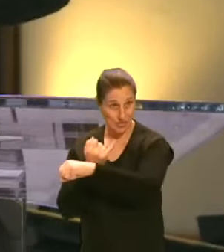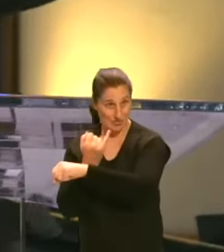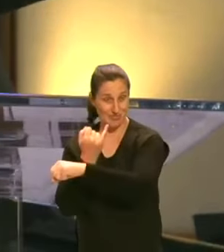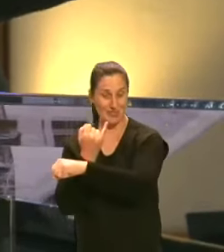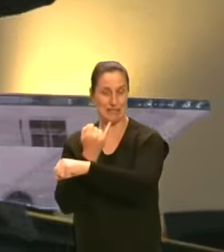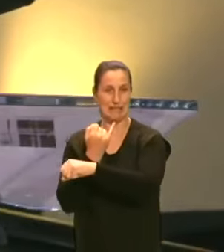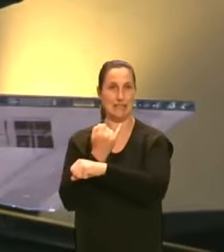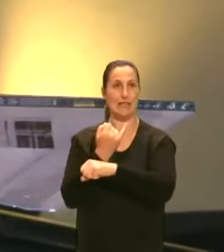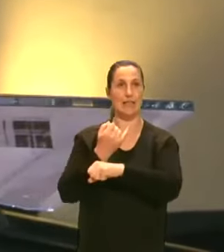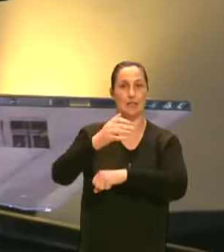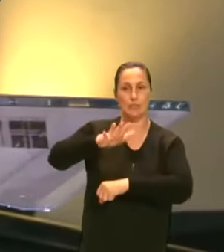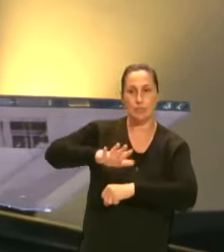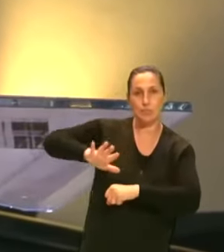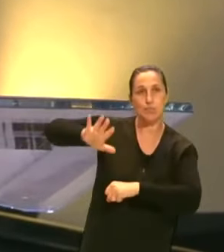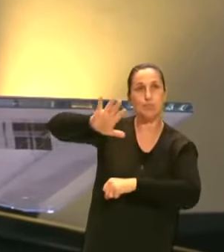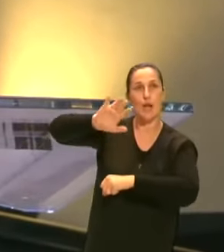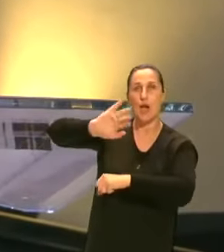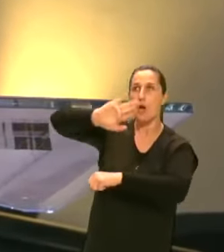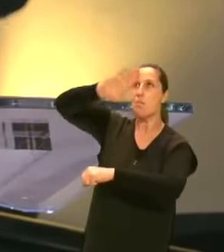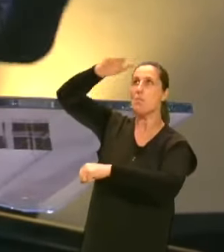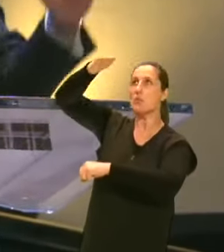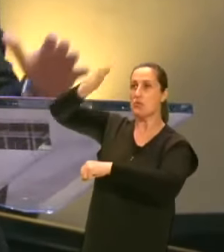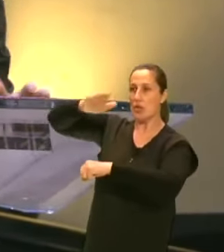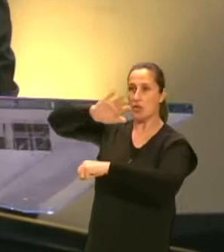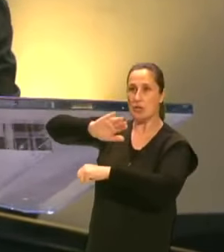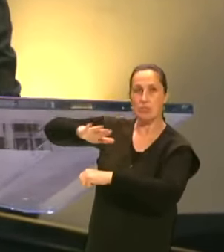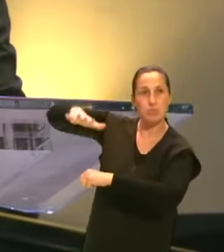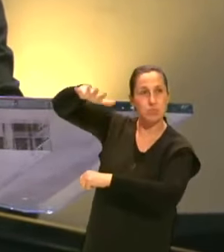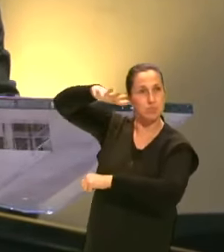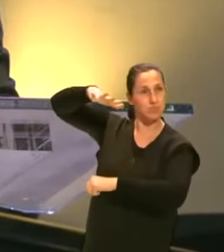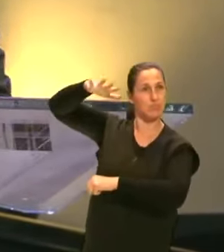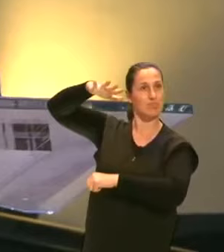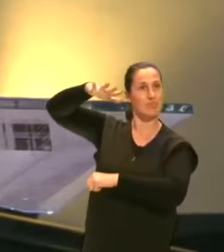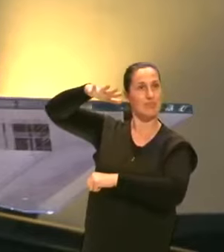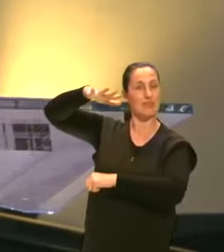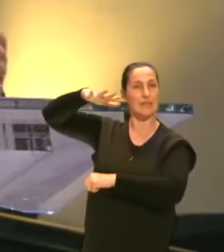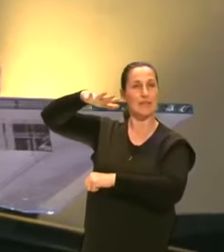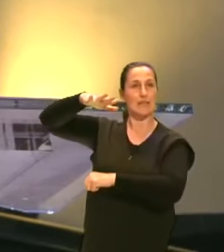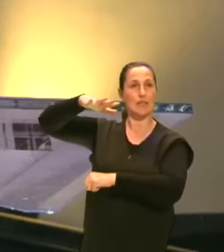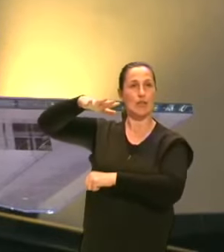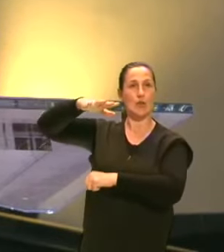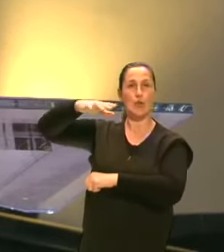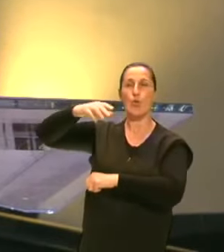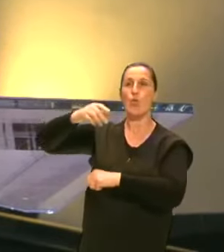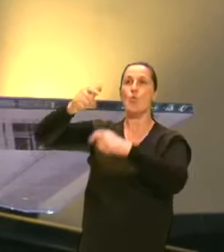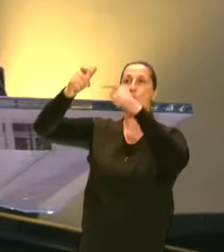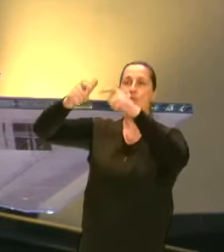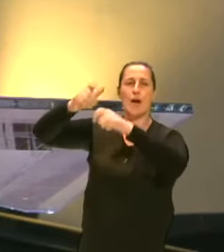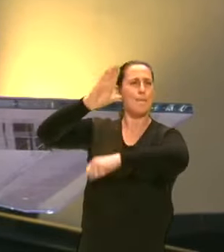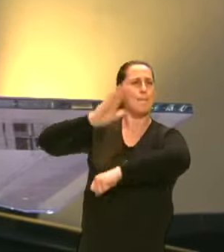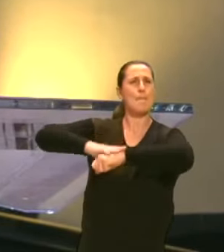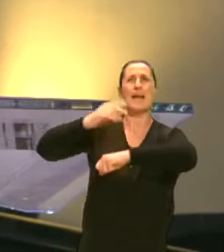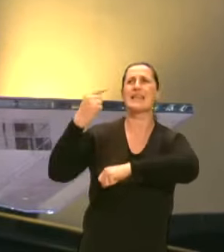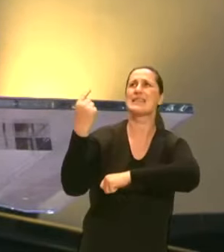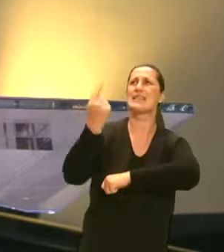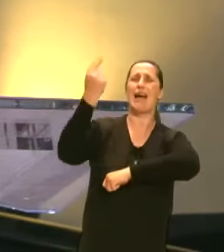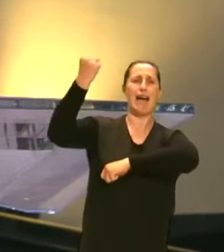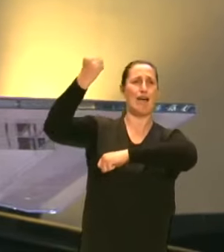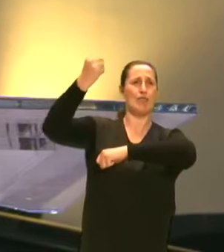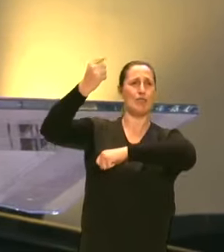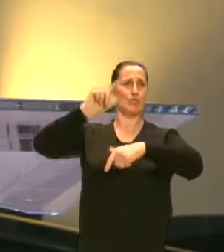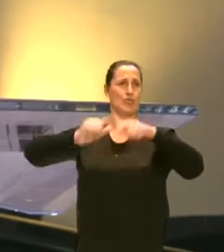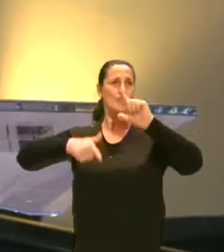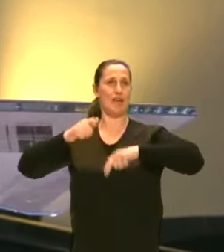era situada na montanha, um dos pontos mais altos, né, de Israel. Eles iam cantando